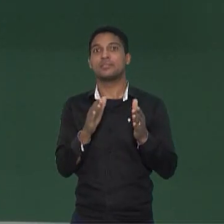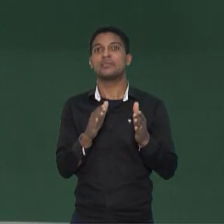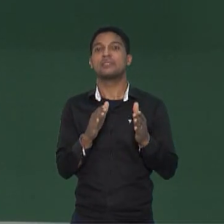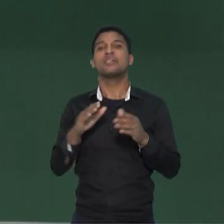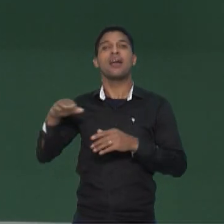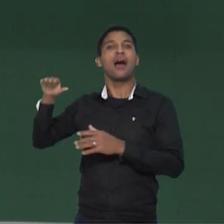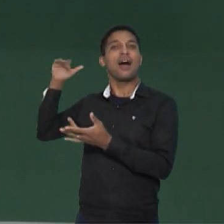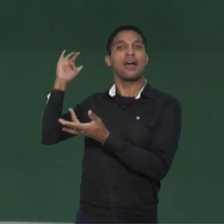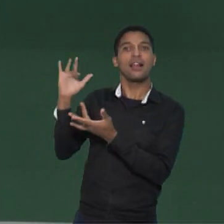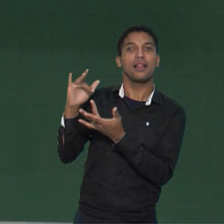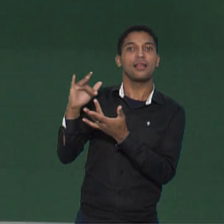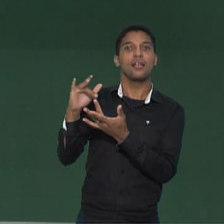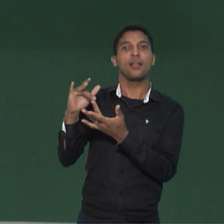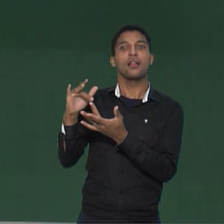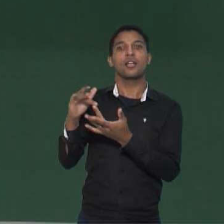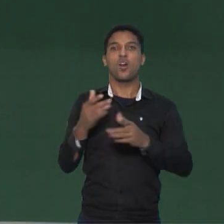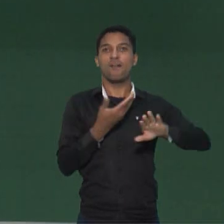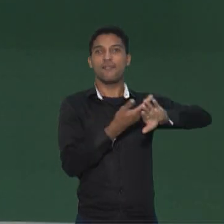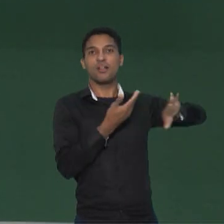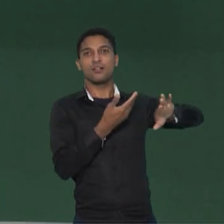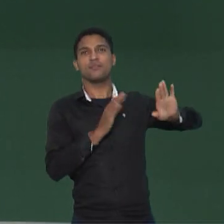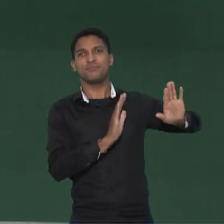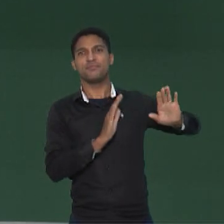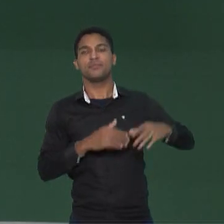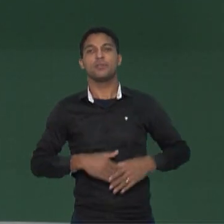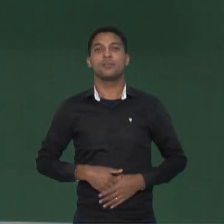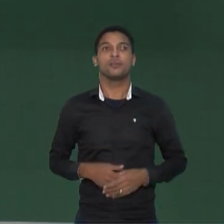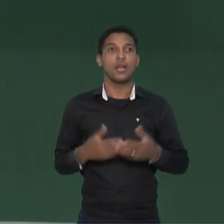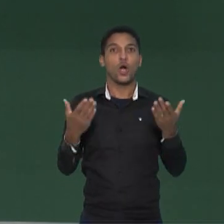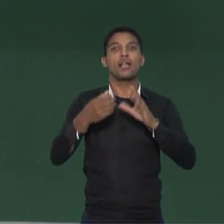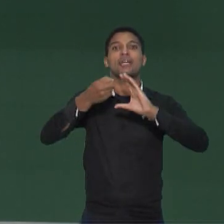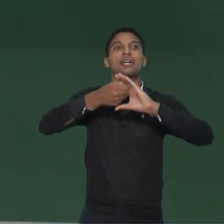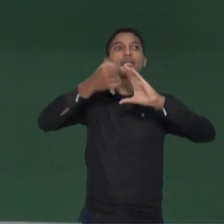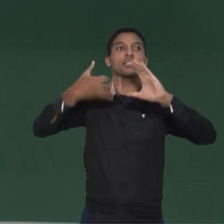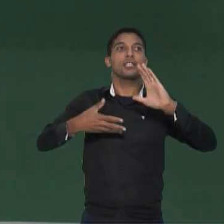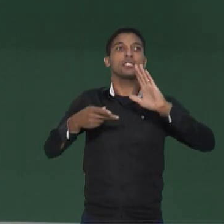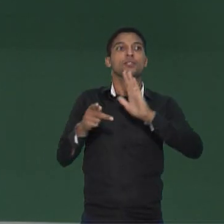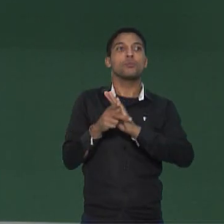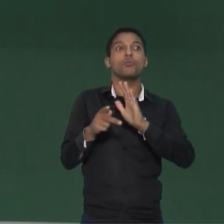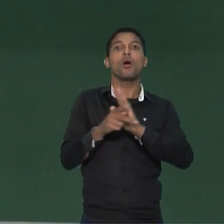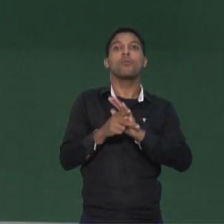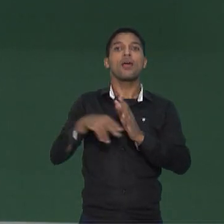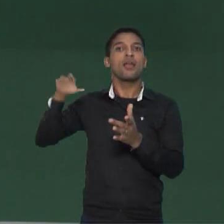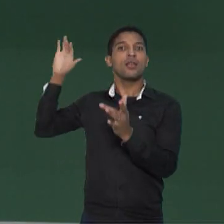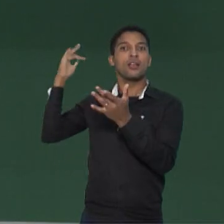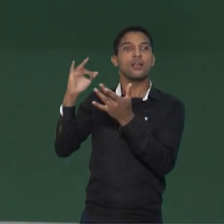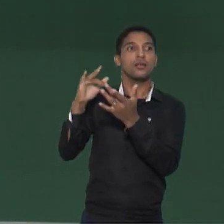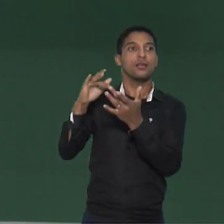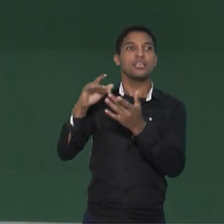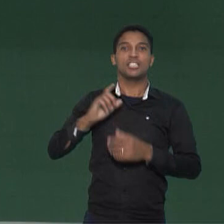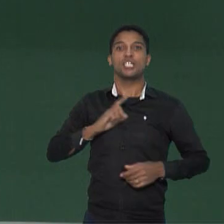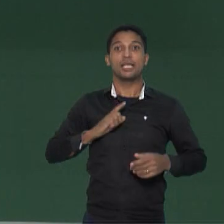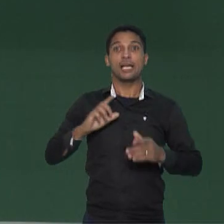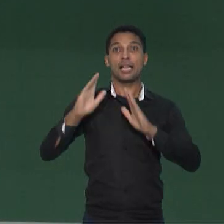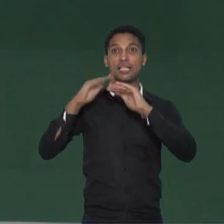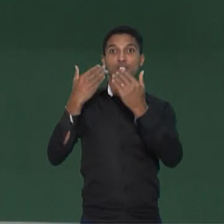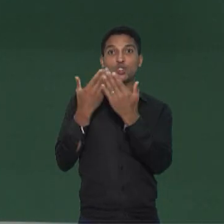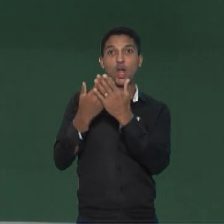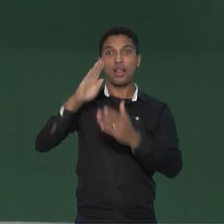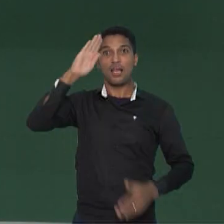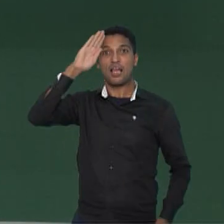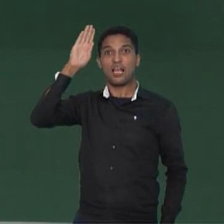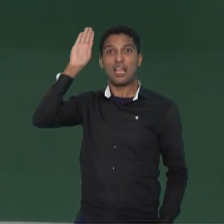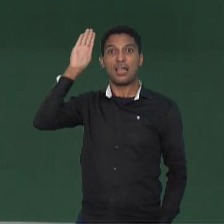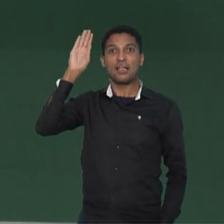pela imitação dos modelos antigos greco-latinos. Sujeição aos modelos e às regras ensinadas nas escolas ou academias de